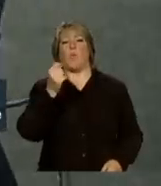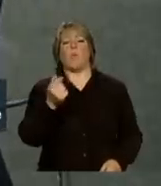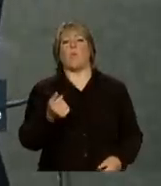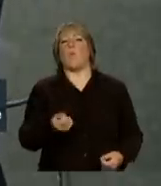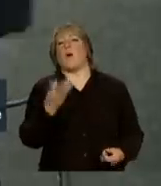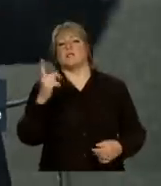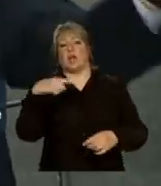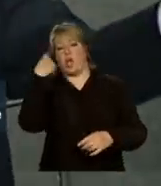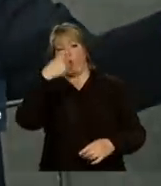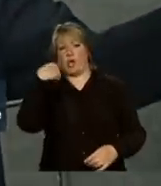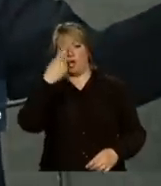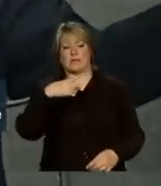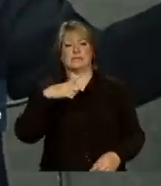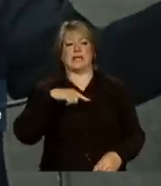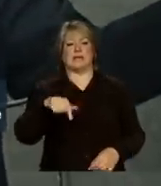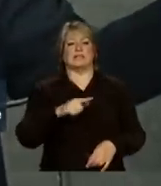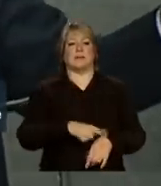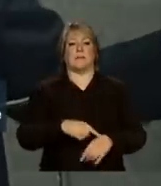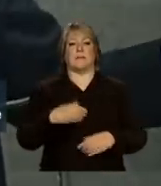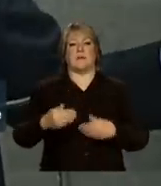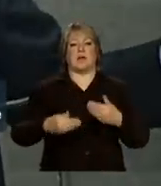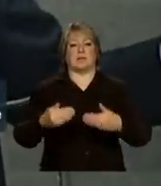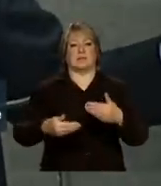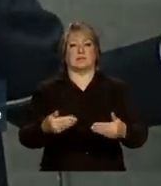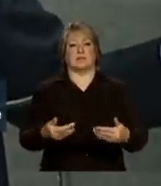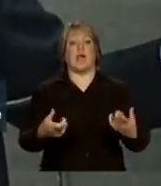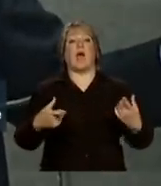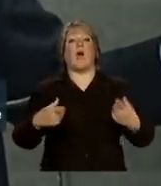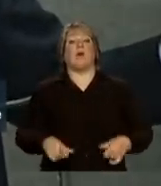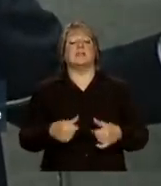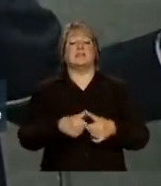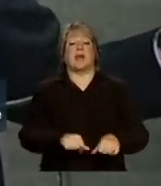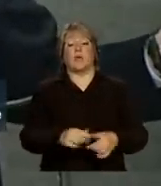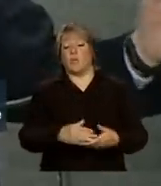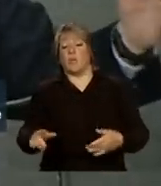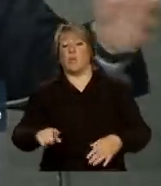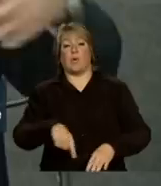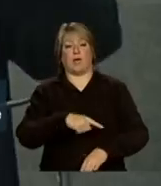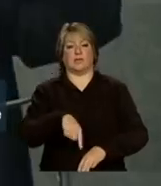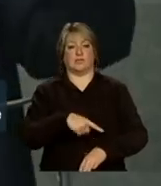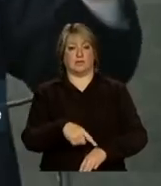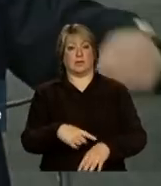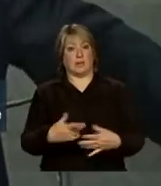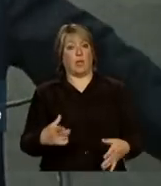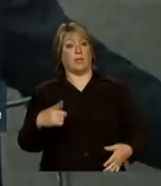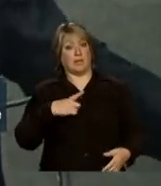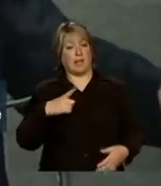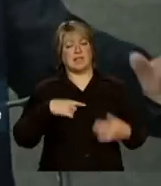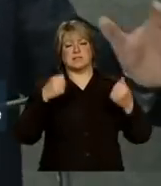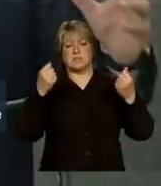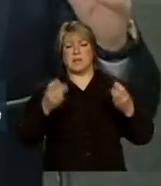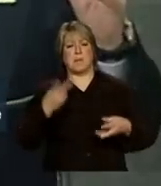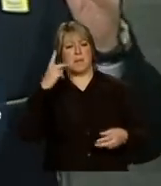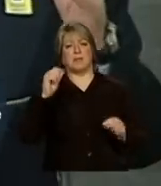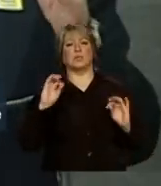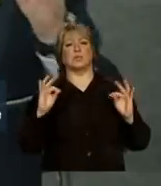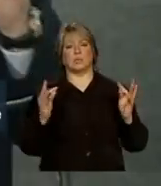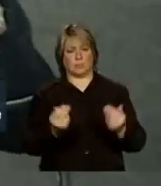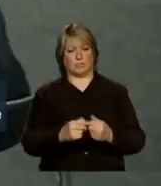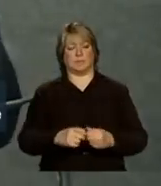juí eu tenho nesse processo Tá certo e onde é que tá o resto das Horas Tá certo então tem explicação para tudo